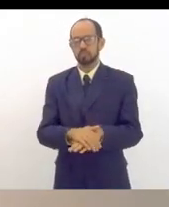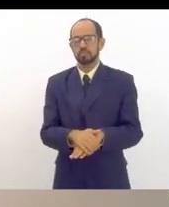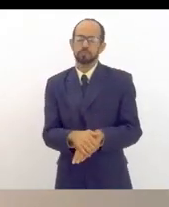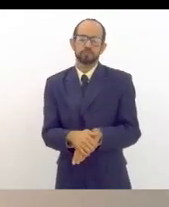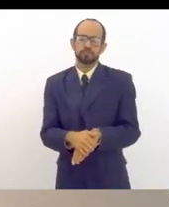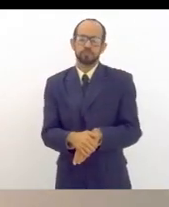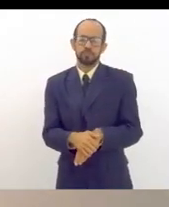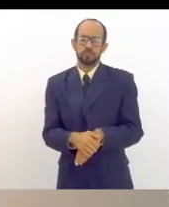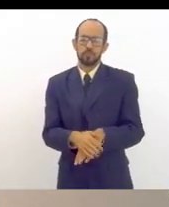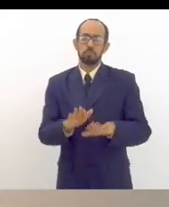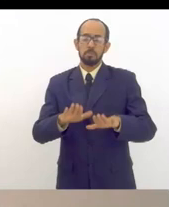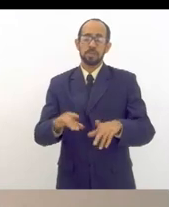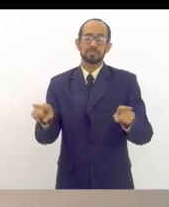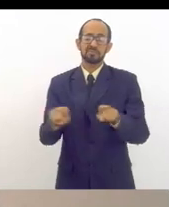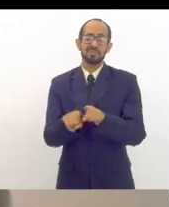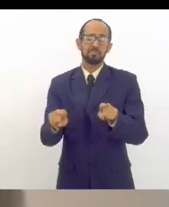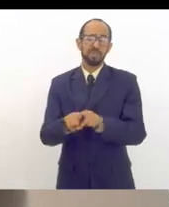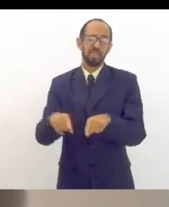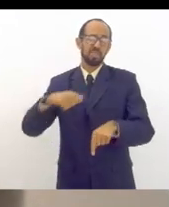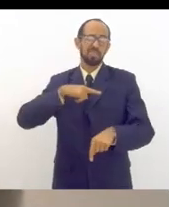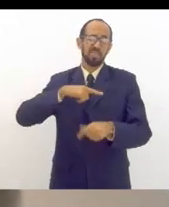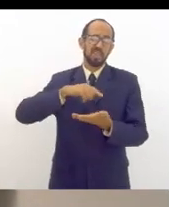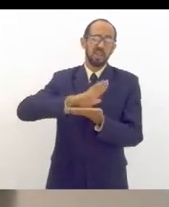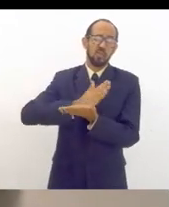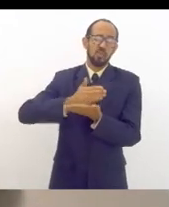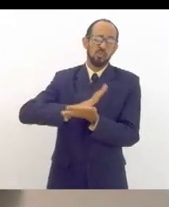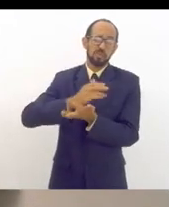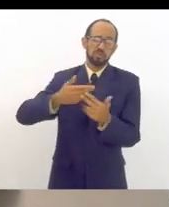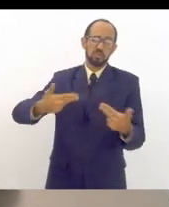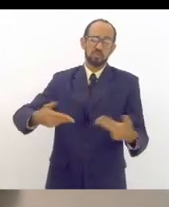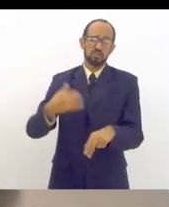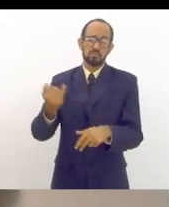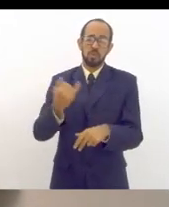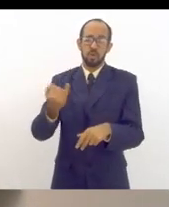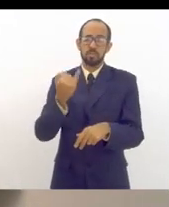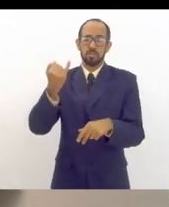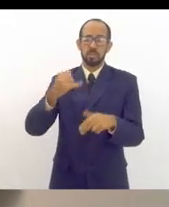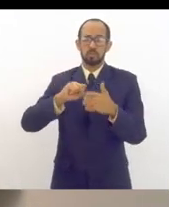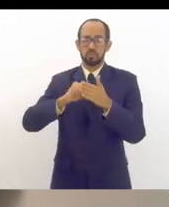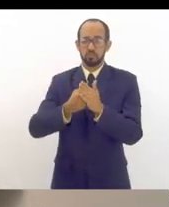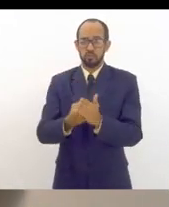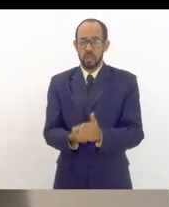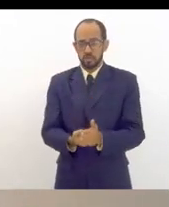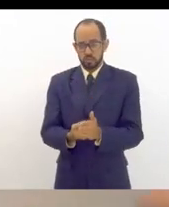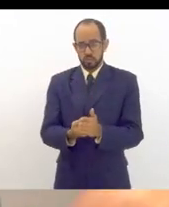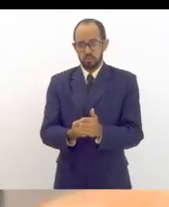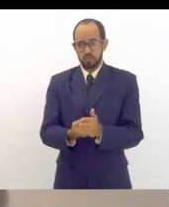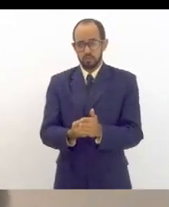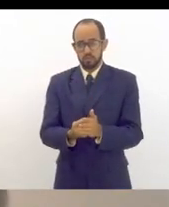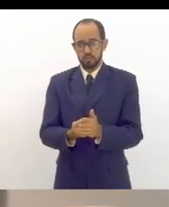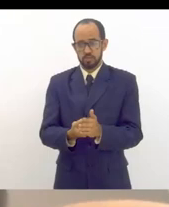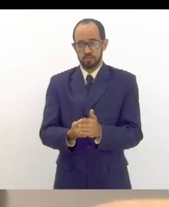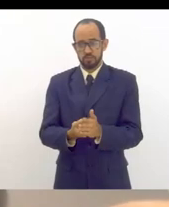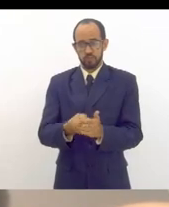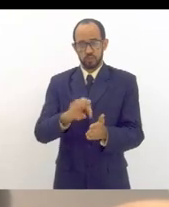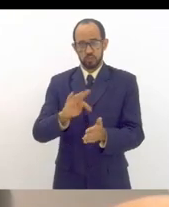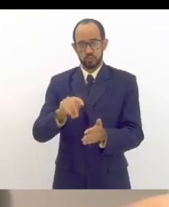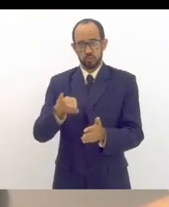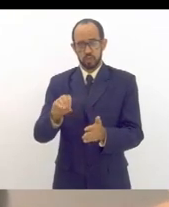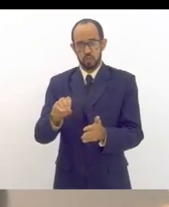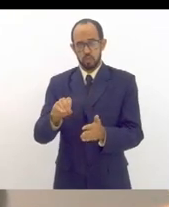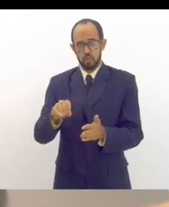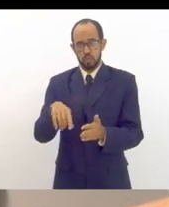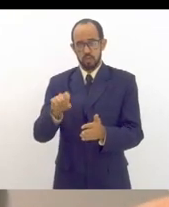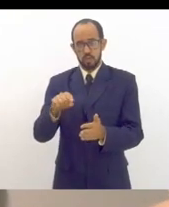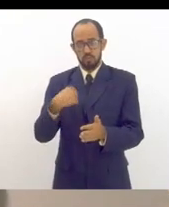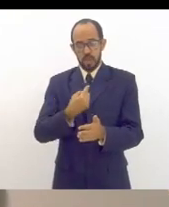relativas aos vetos, mas tem alguns pontos muito importantes entre os vetos, o deputado Chico Machado, líder do governo, que para